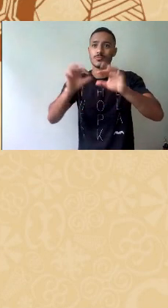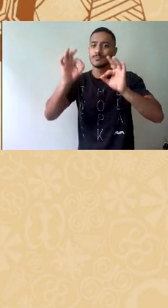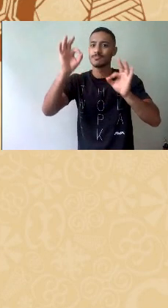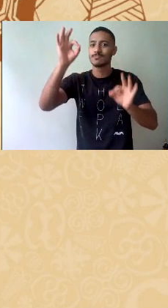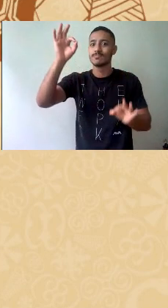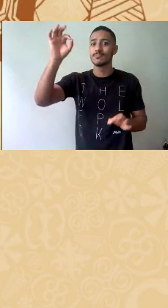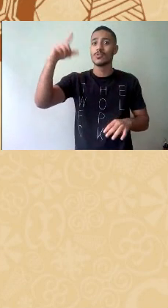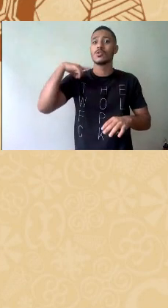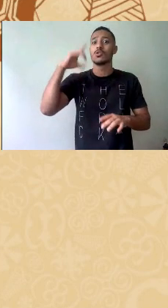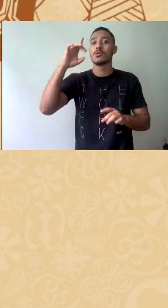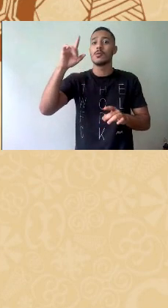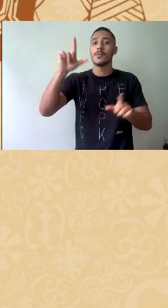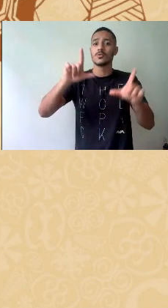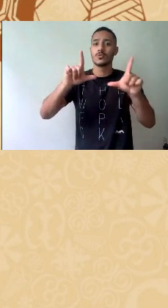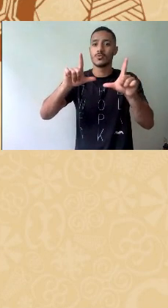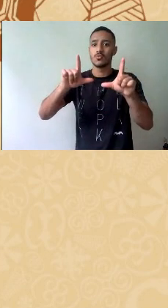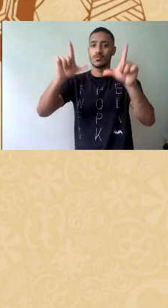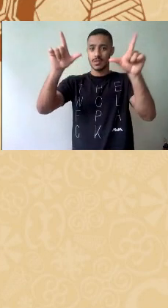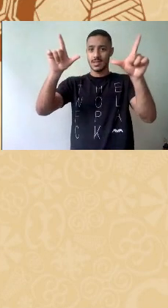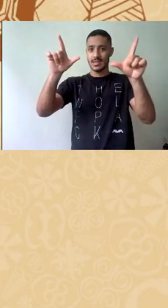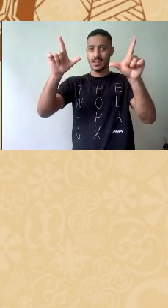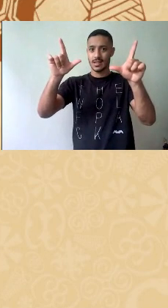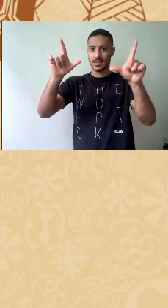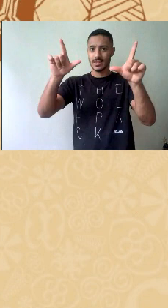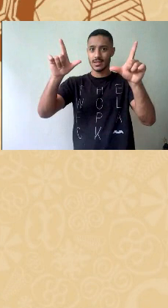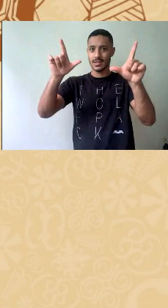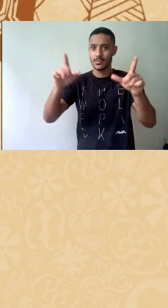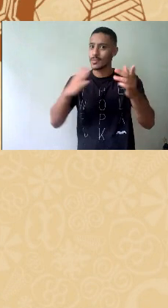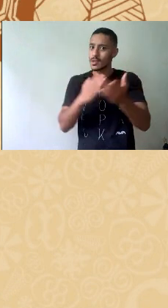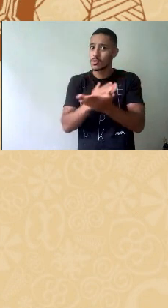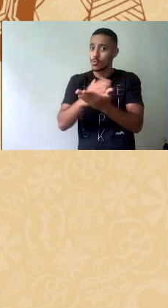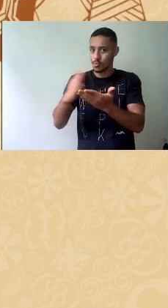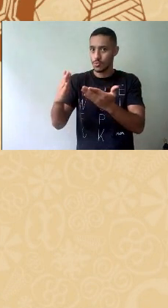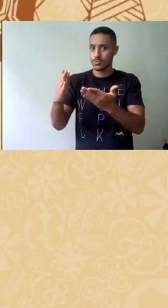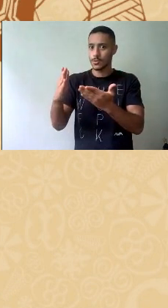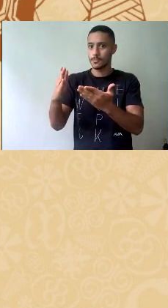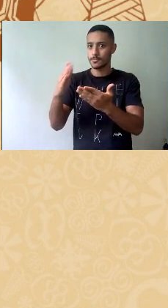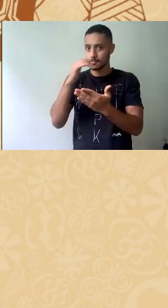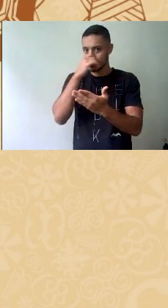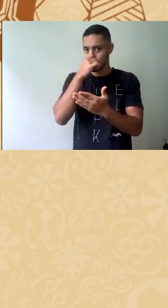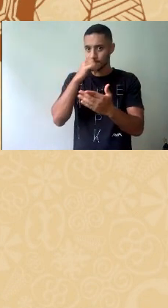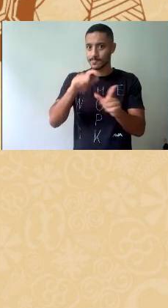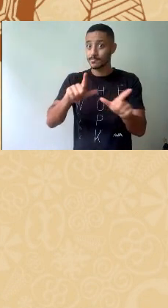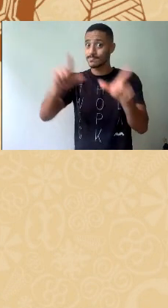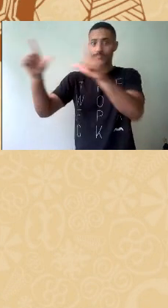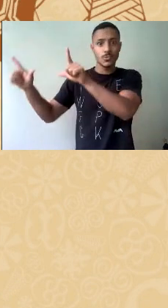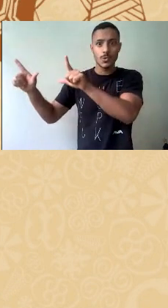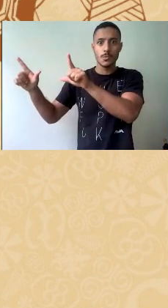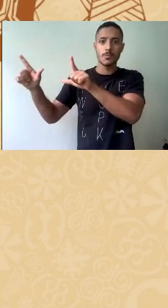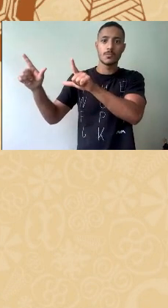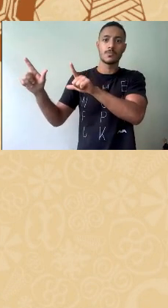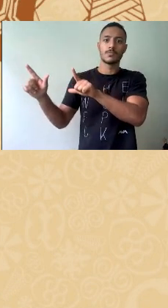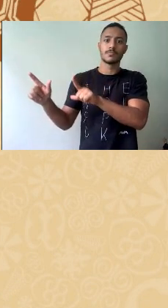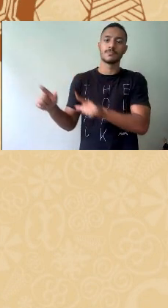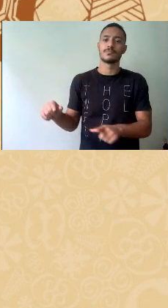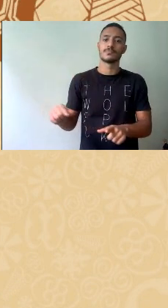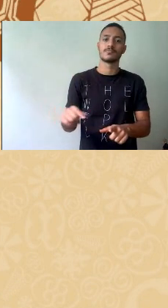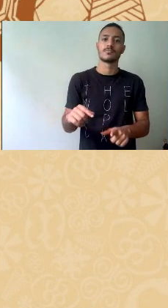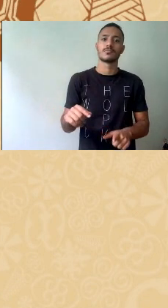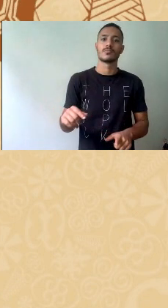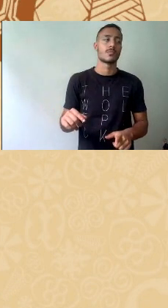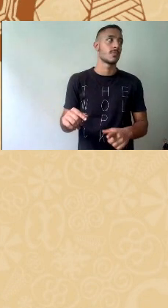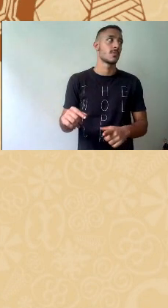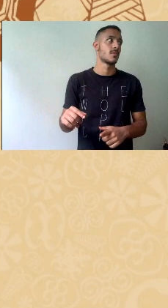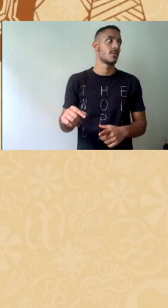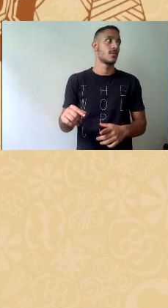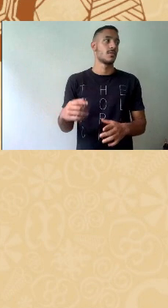slide e aí a gente segue para o debate, né? Bem, eu poderia, pode passar, Mari, esse que é o último. Eu